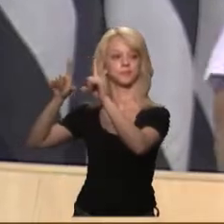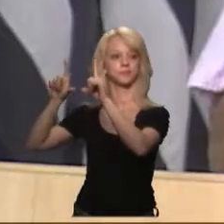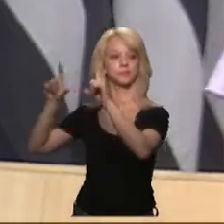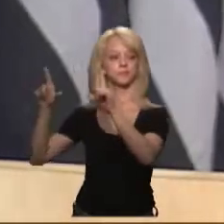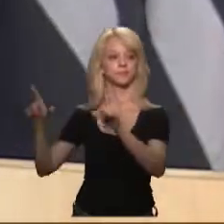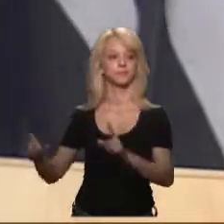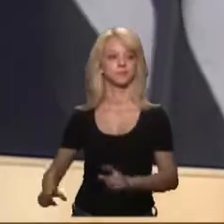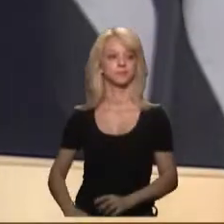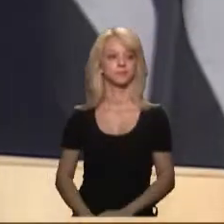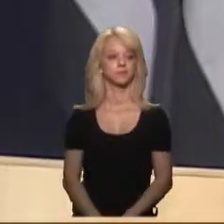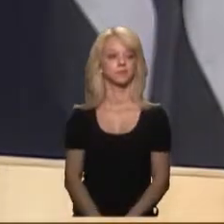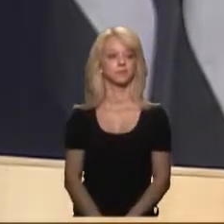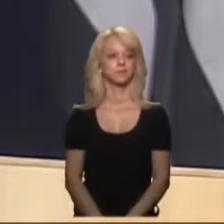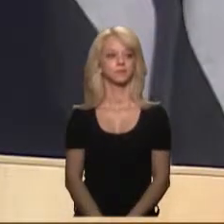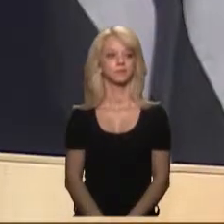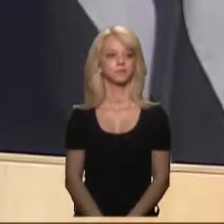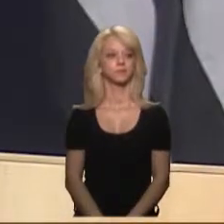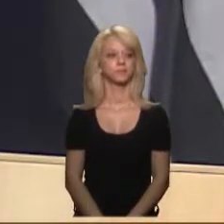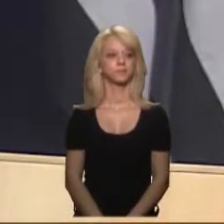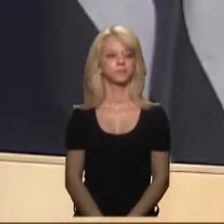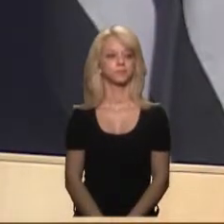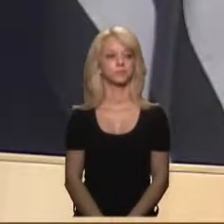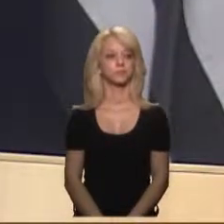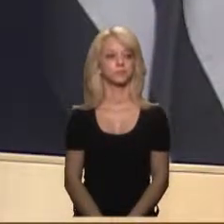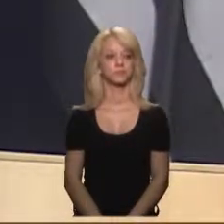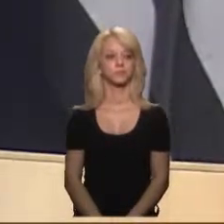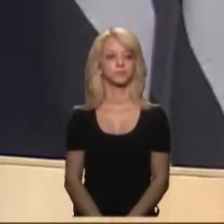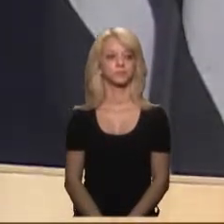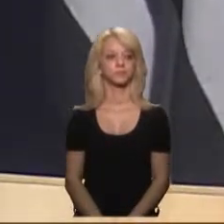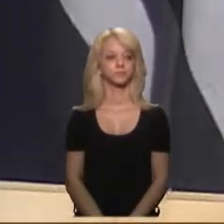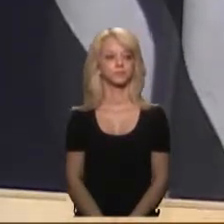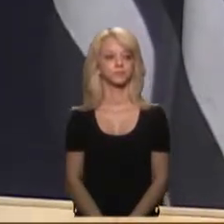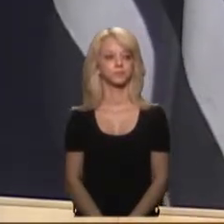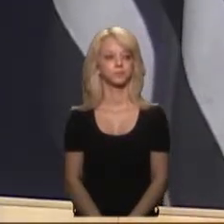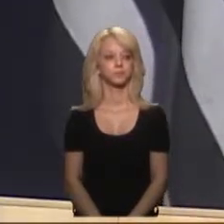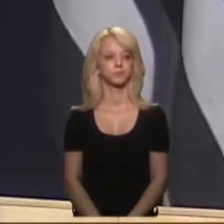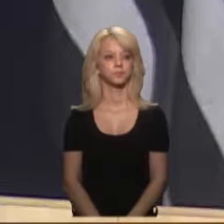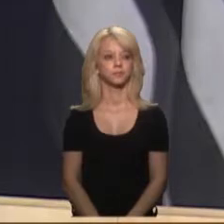Evidentemente que nós temos um projeto de grande importância